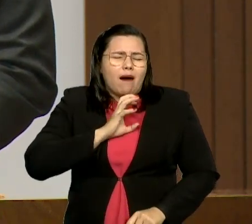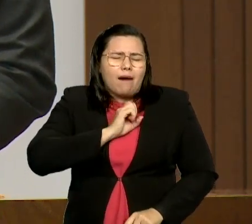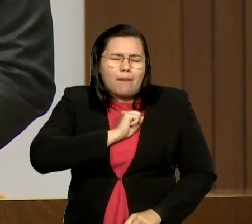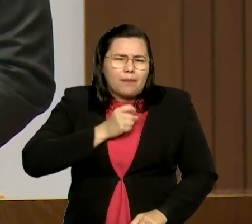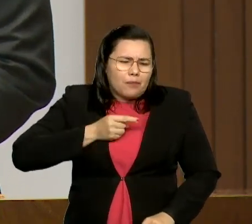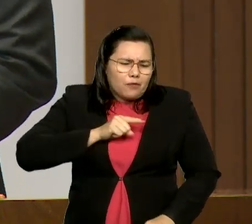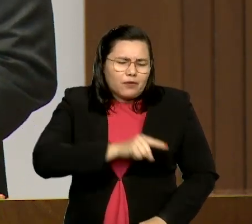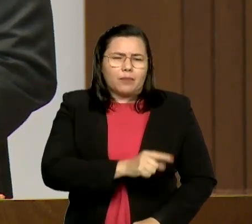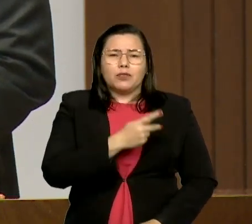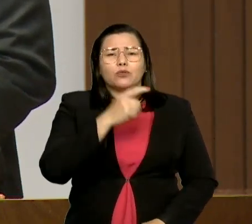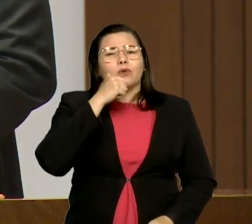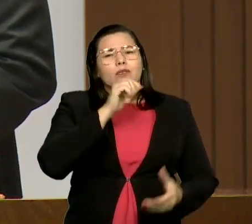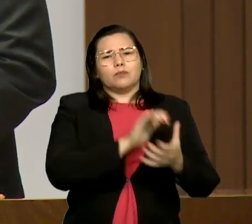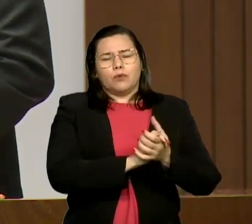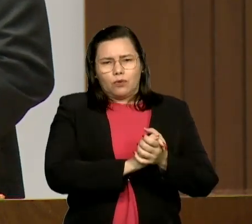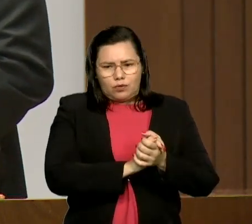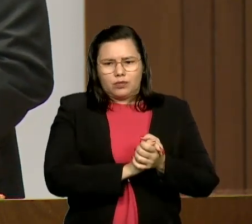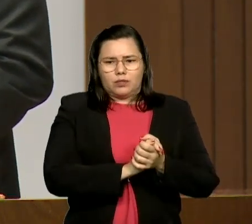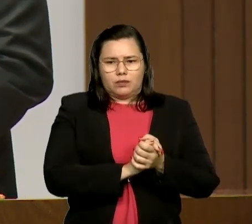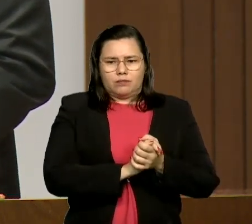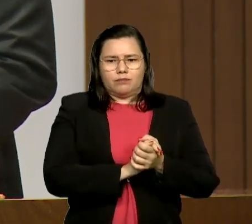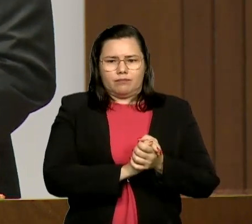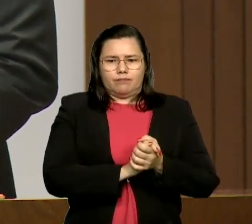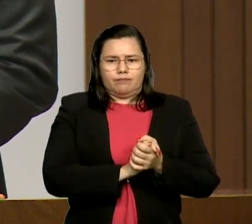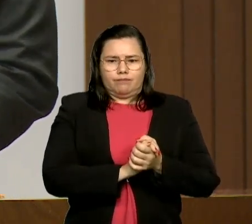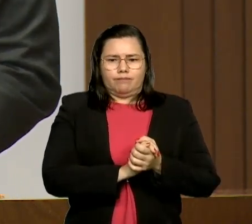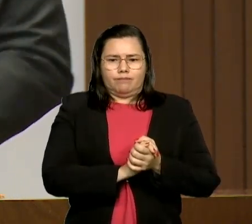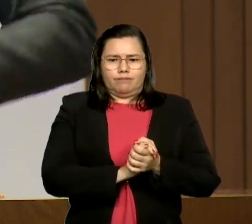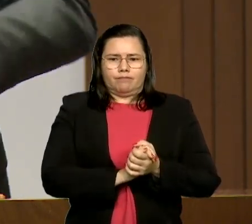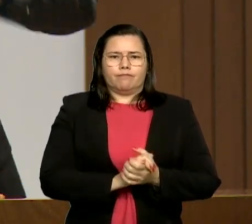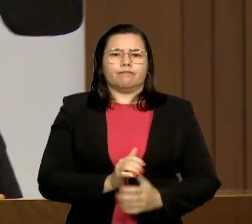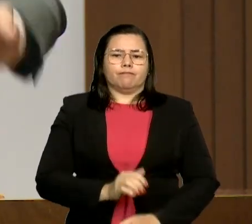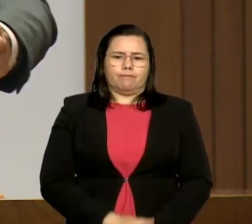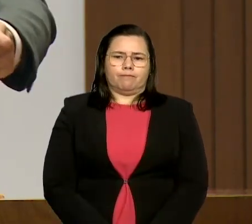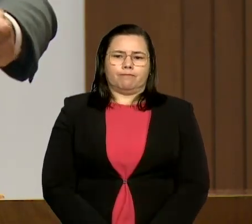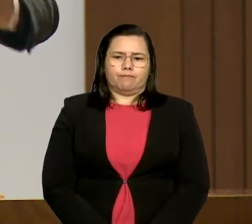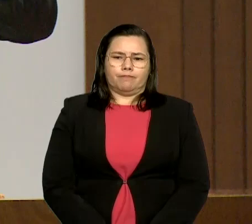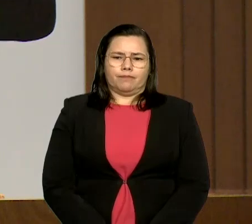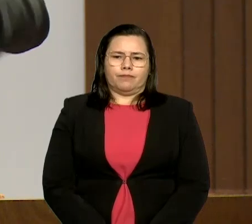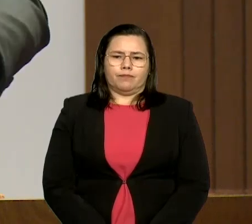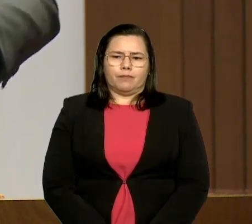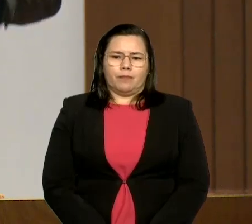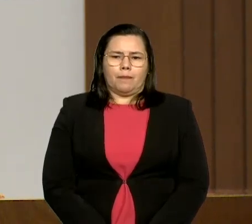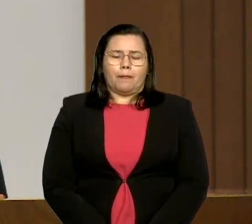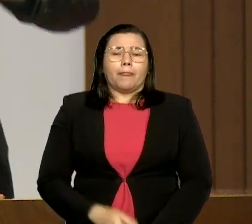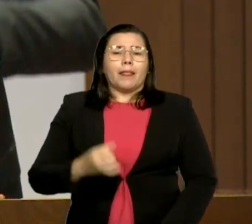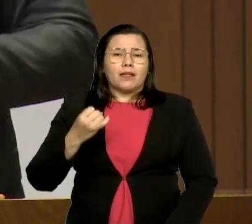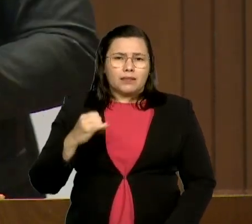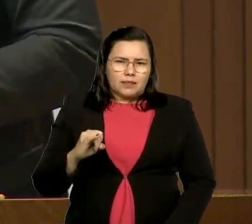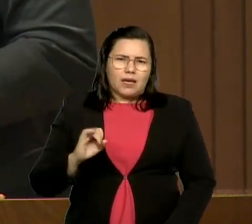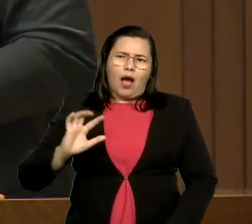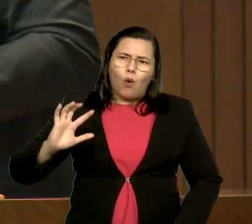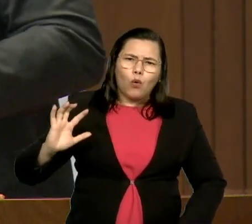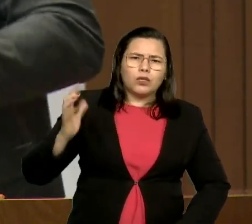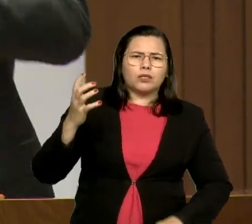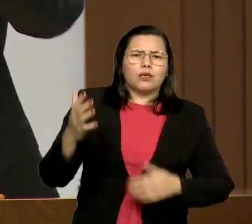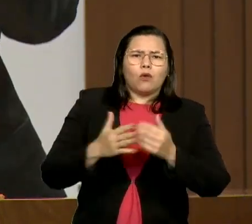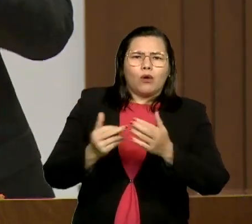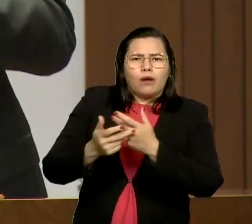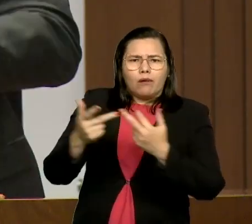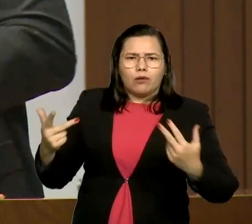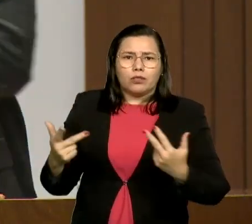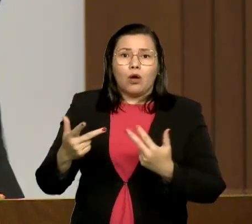5, 22, 23 é a submissão do Efésios 5, 25. Que diz que o homem, se tiver de acontecer, ele deve se jogar na frente